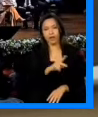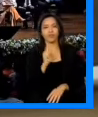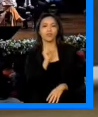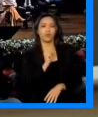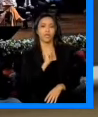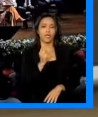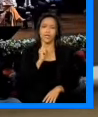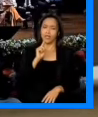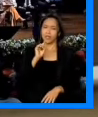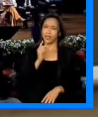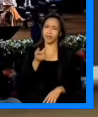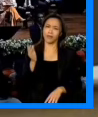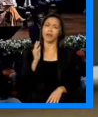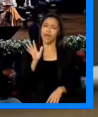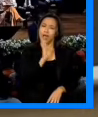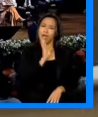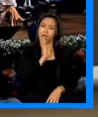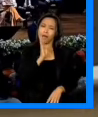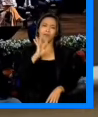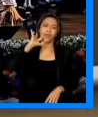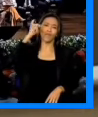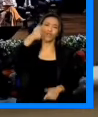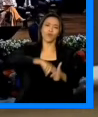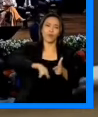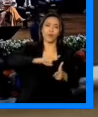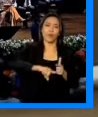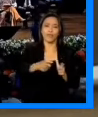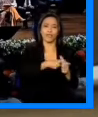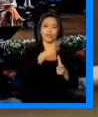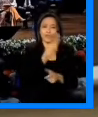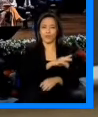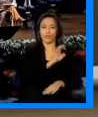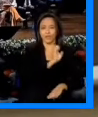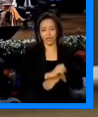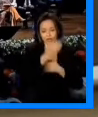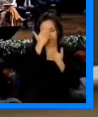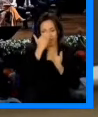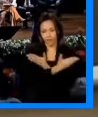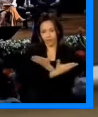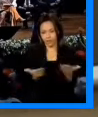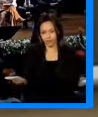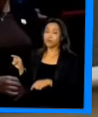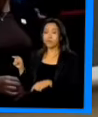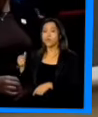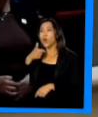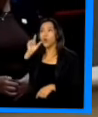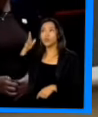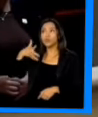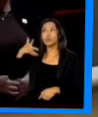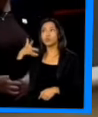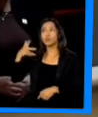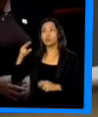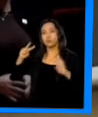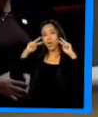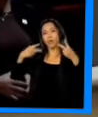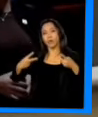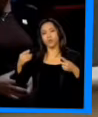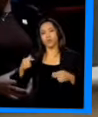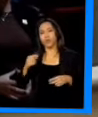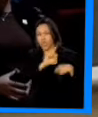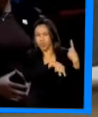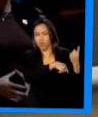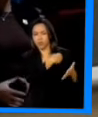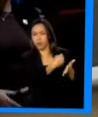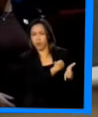a solução do problema da dívida do nosso Estado de Minas Gerais. Muito obrigado a todos vocês. Eu tenho certeza que